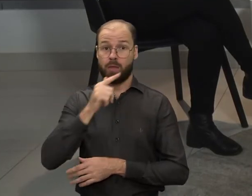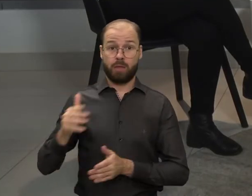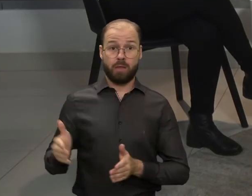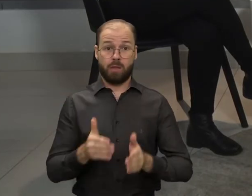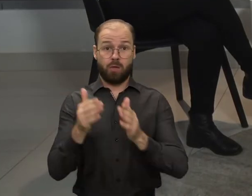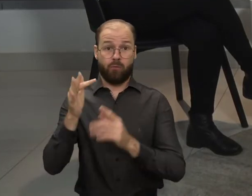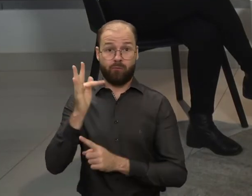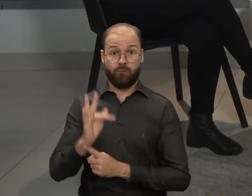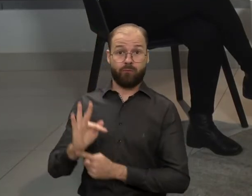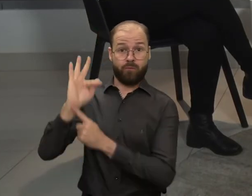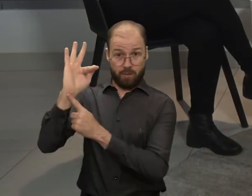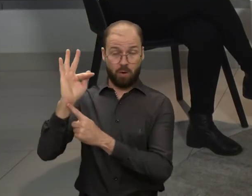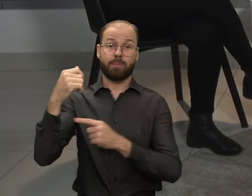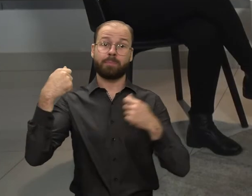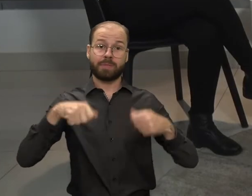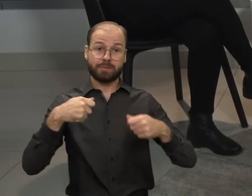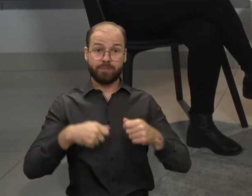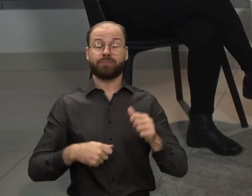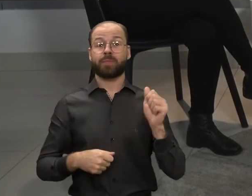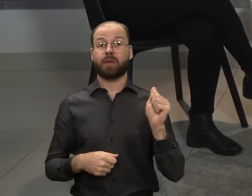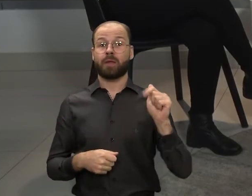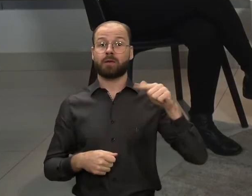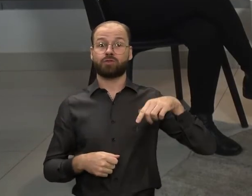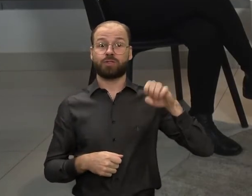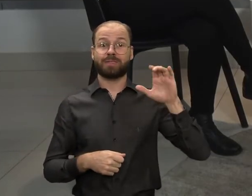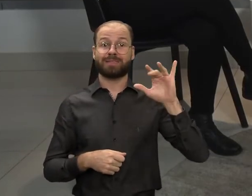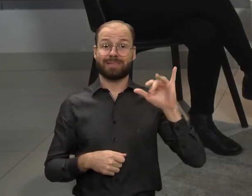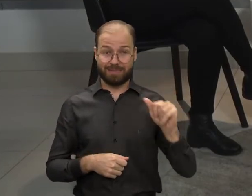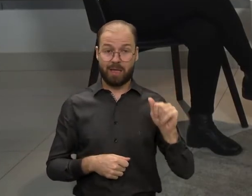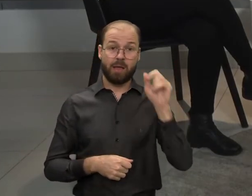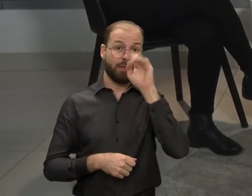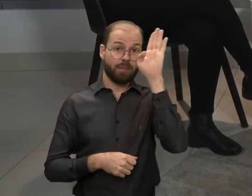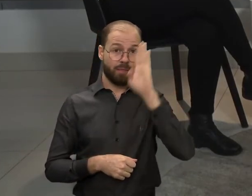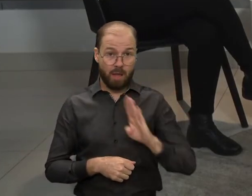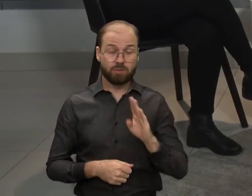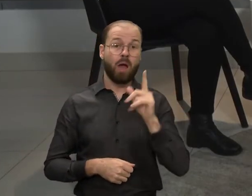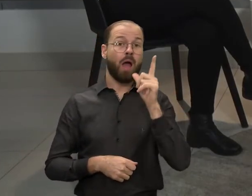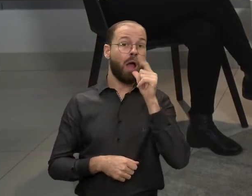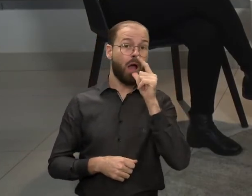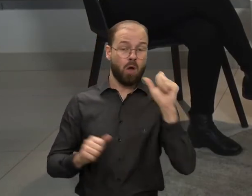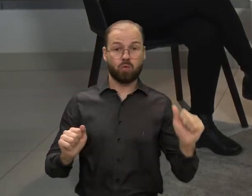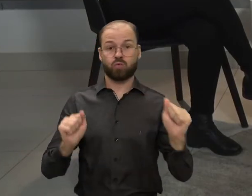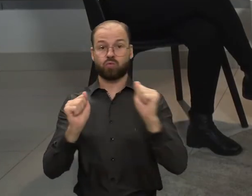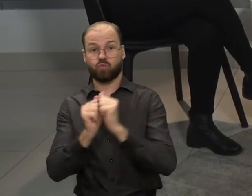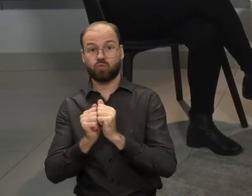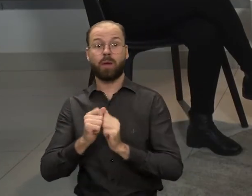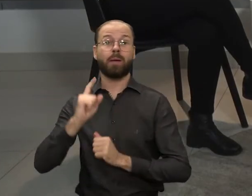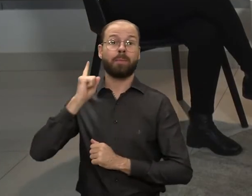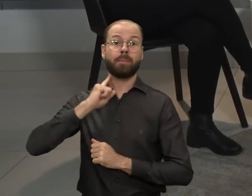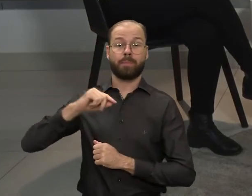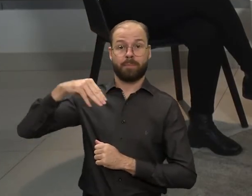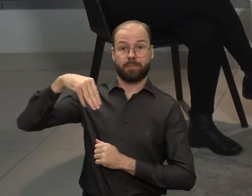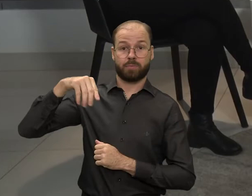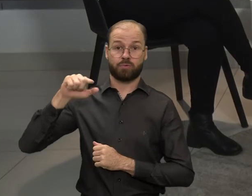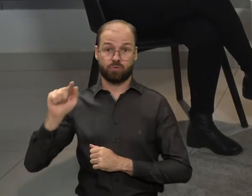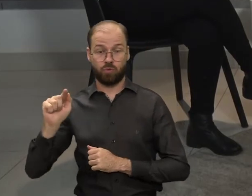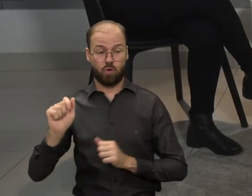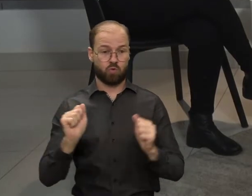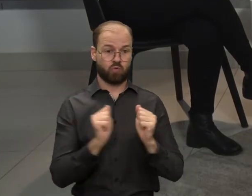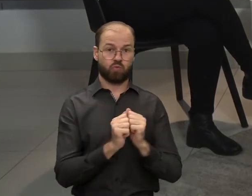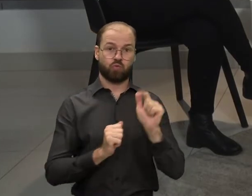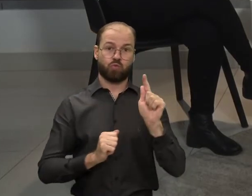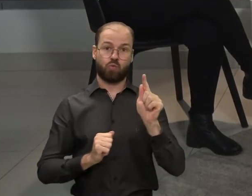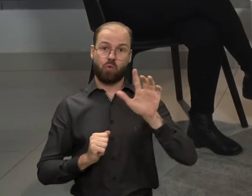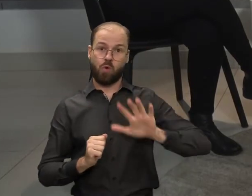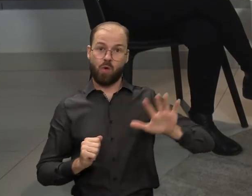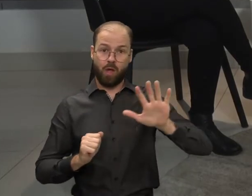precisa ser a Agência Nacional de Água, junto com o Estado de Goiás, junto com Minas Gerais, junto com o Distrito Federal. O Distrito Federal está dentro da Bacia, uma parte está